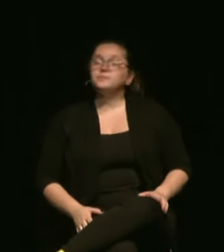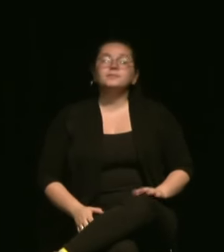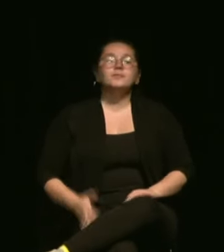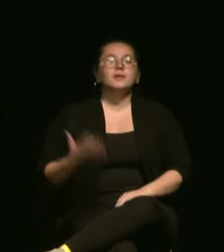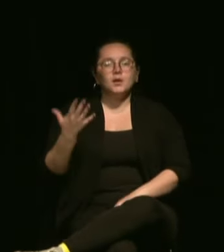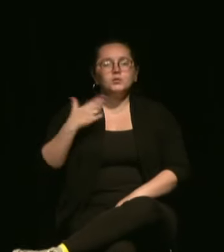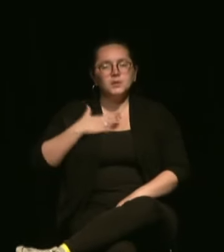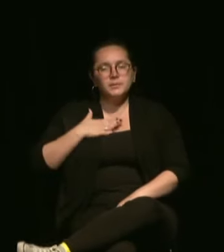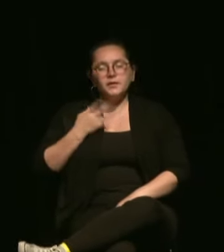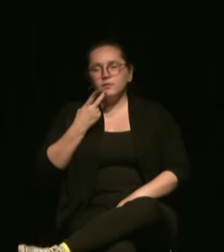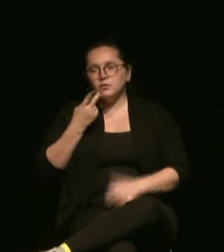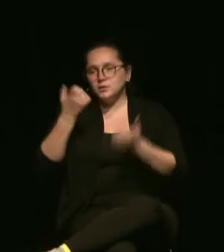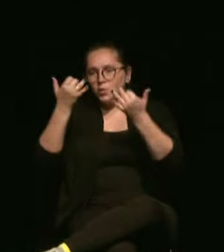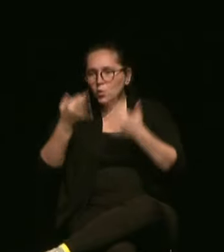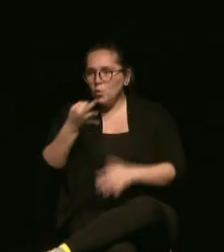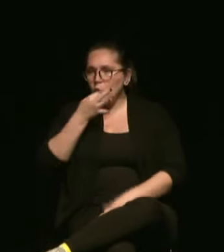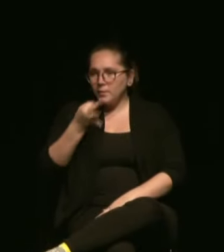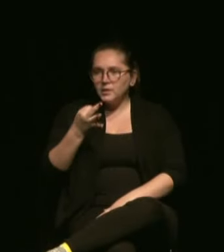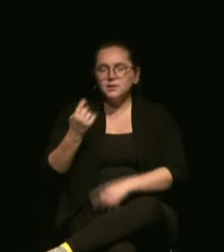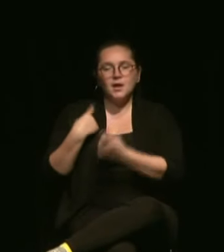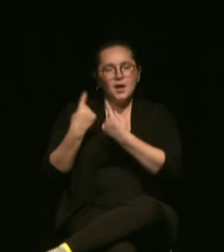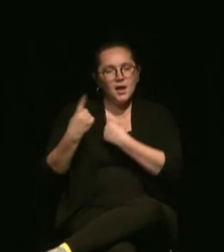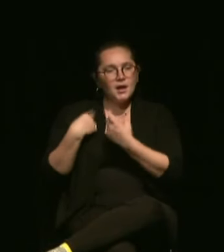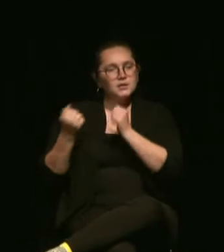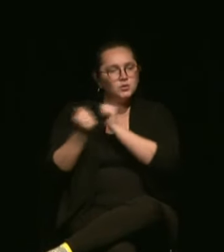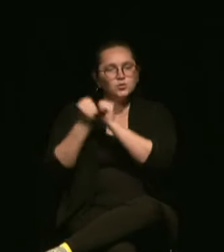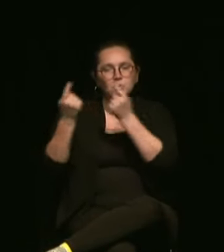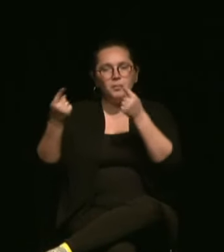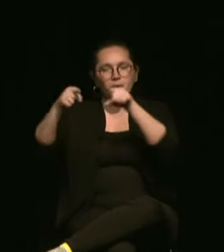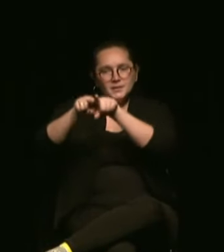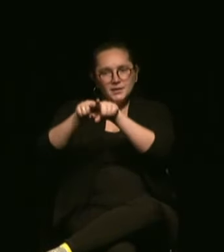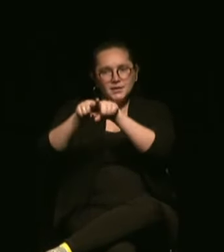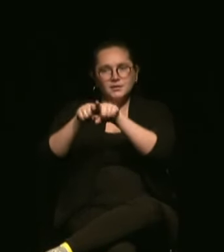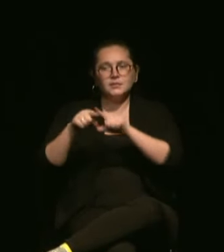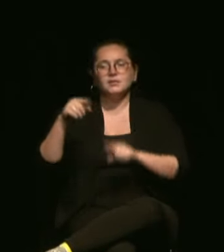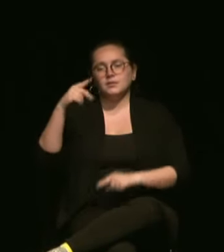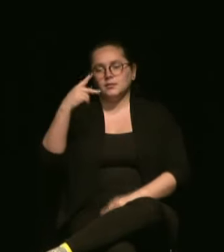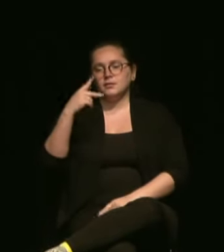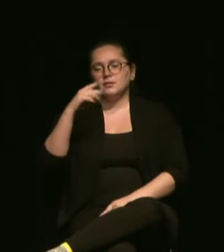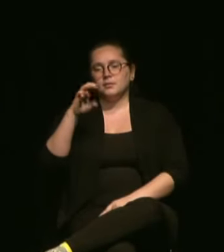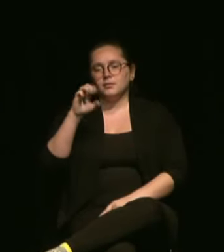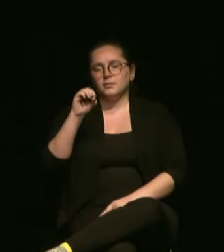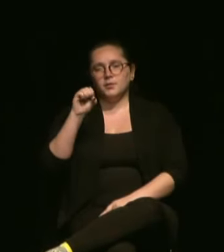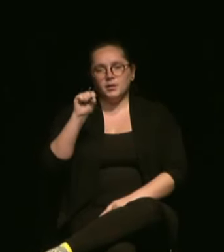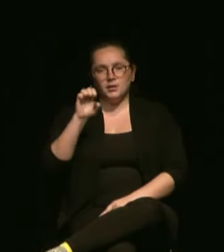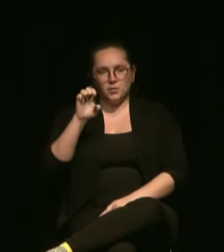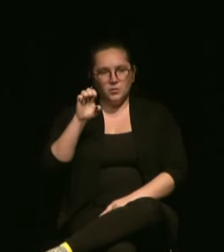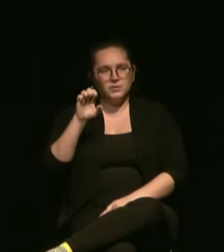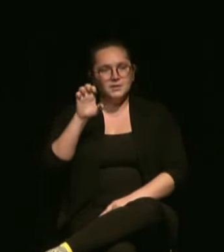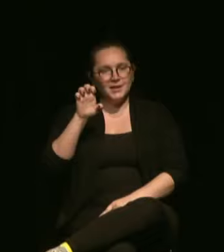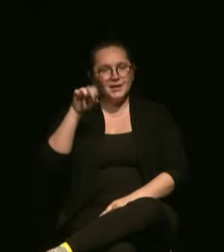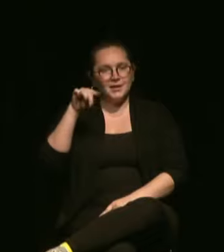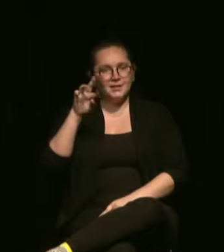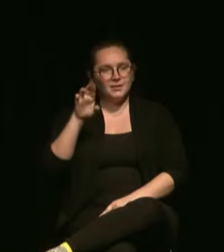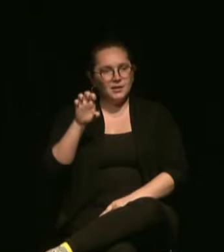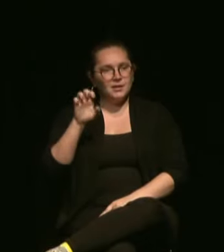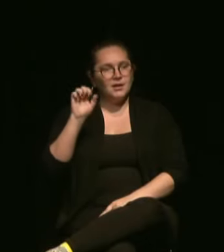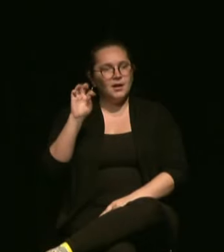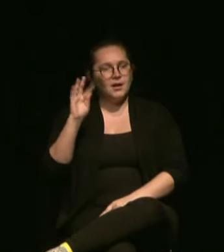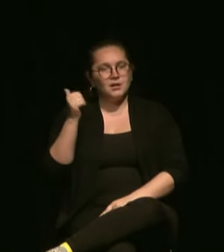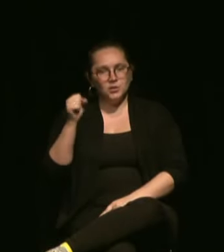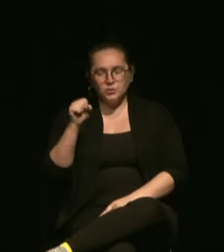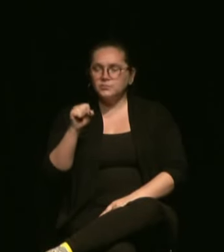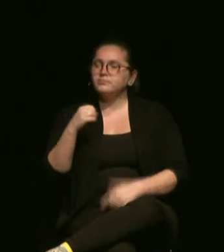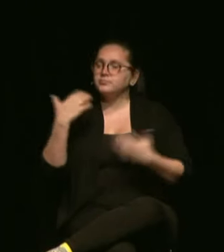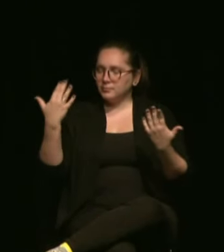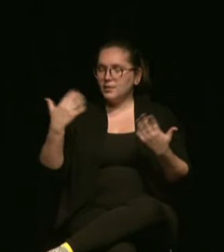Gostaria que você comentasse sua relação com o Coutinho na parceria Peões Entre Atos. Peões Entre Atos nasceu como um projeto único,